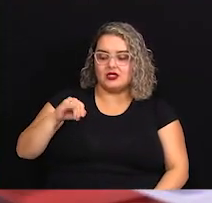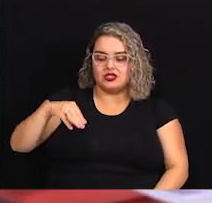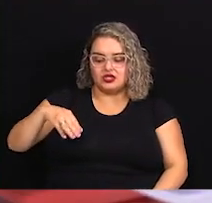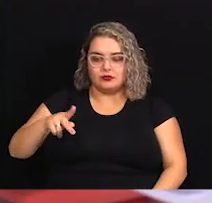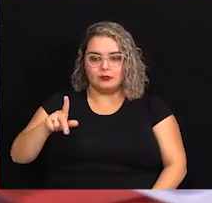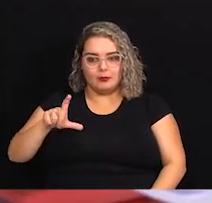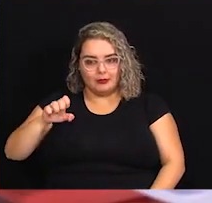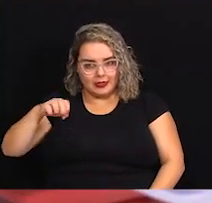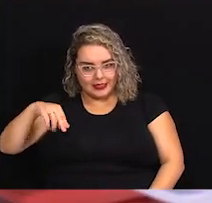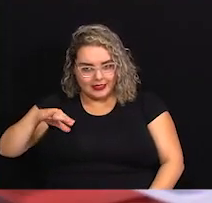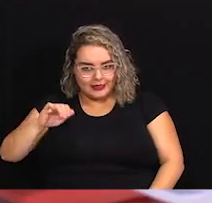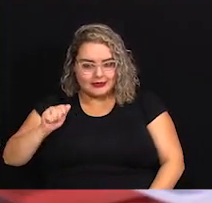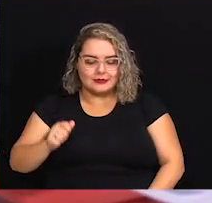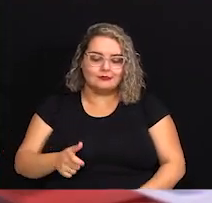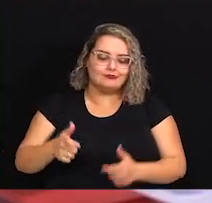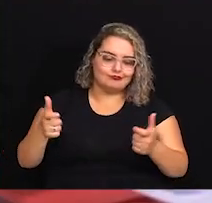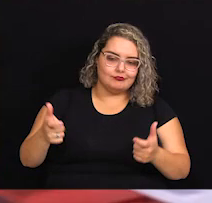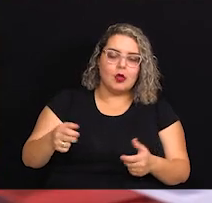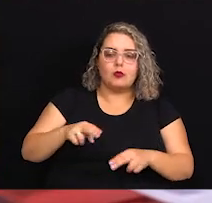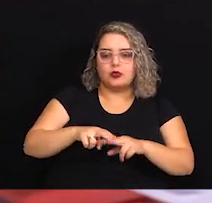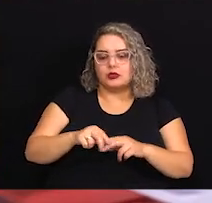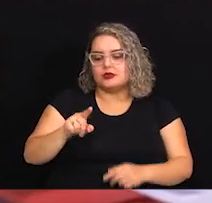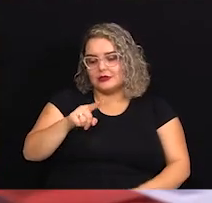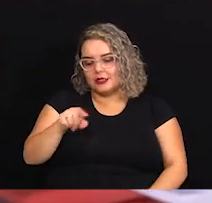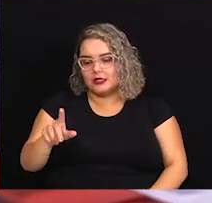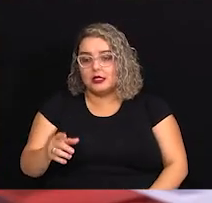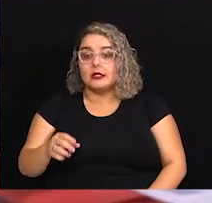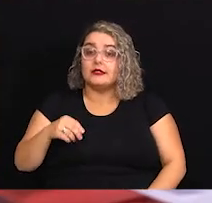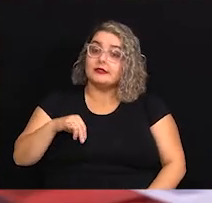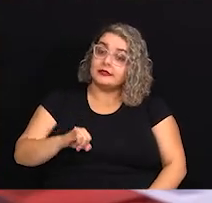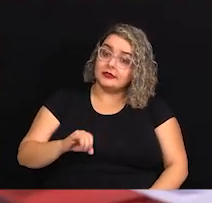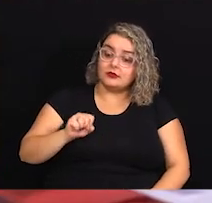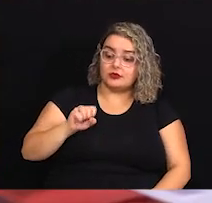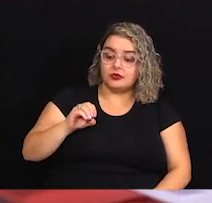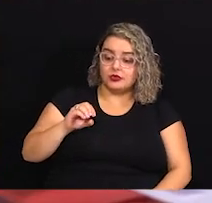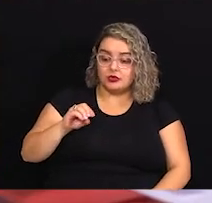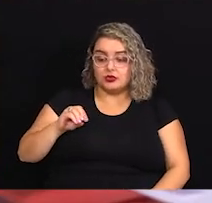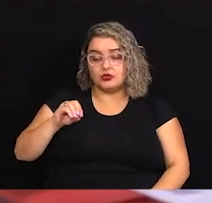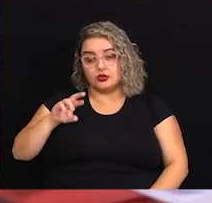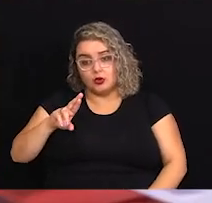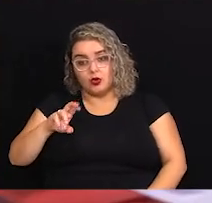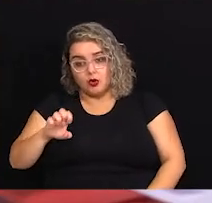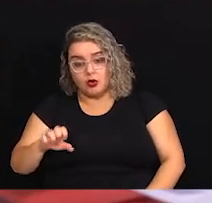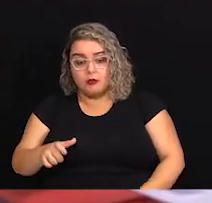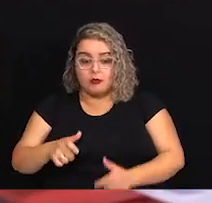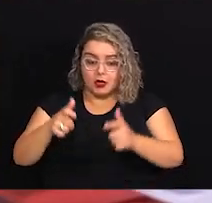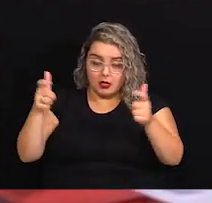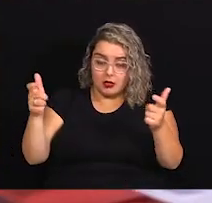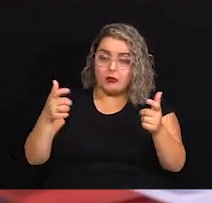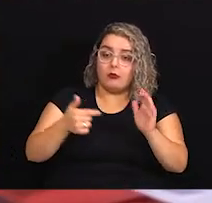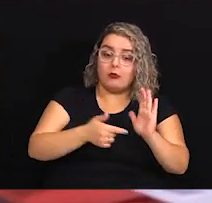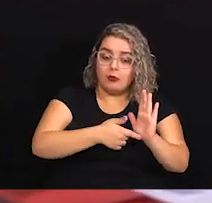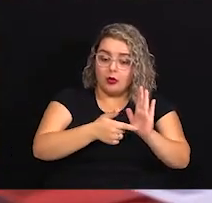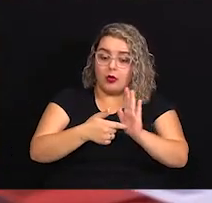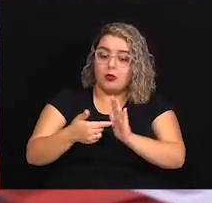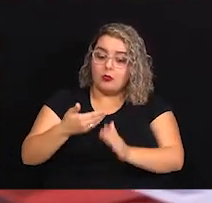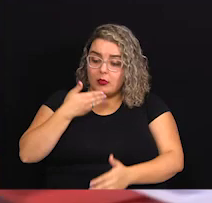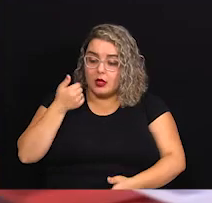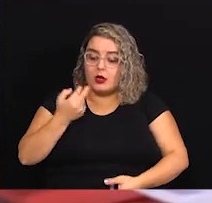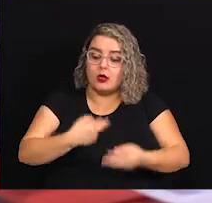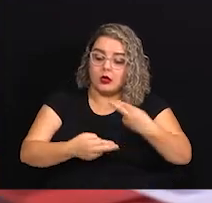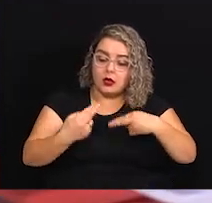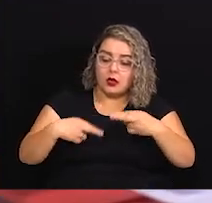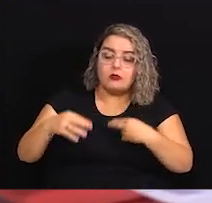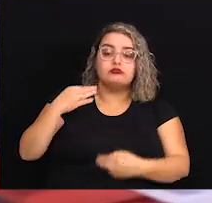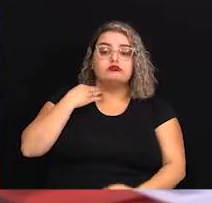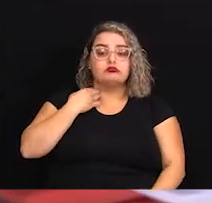eles vai ser muito alta. Então, por isso, eles podem negar. Se o seu score é mais alto, demonstra que você tem um melhor